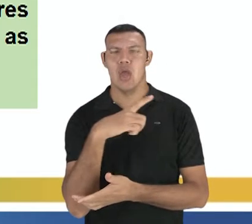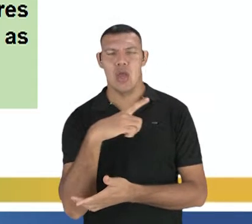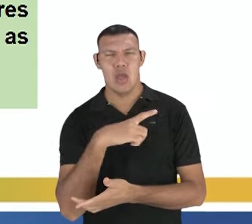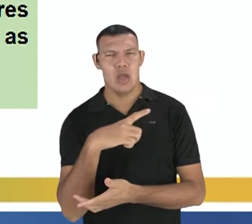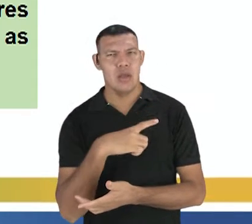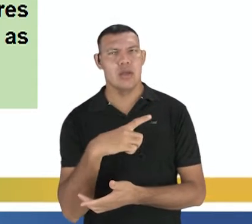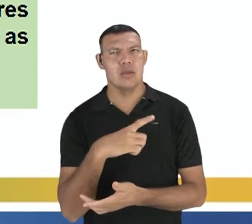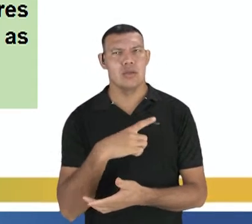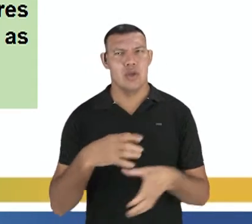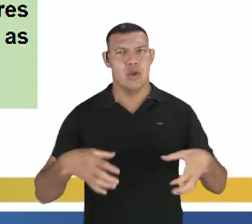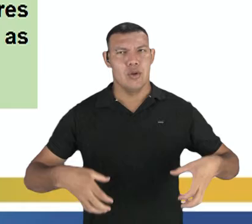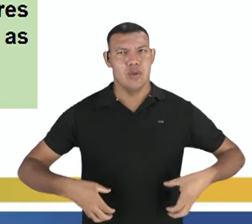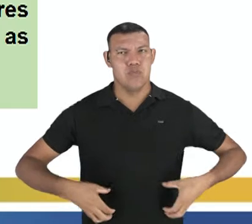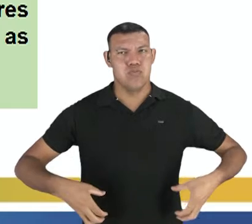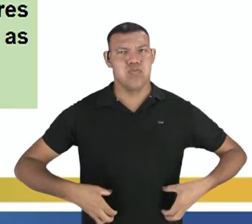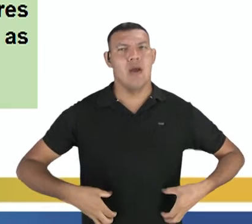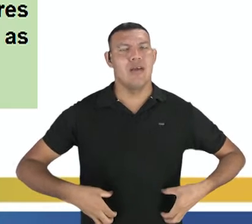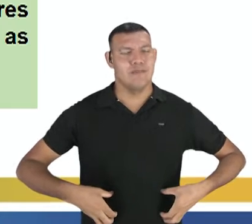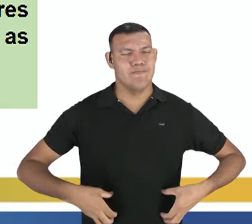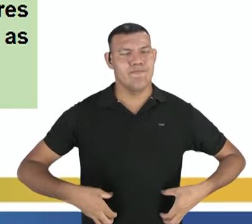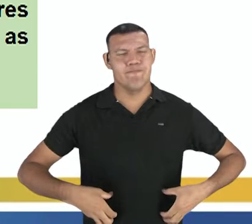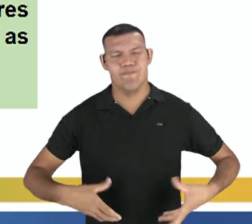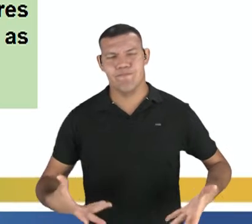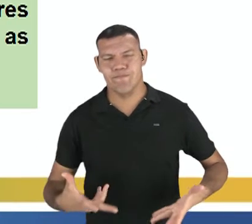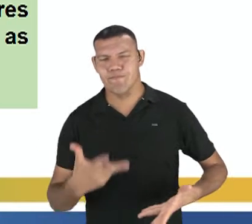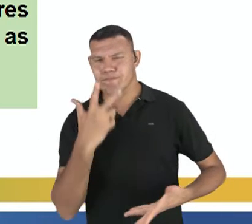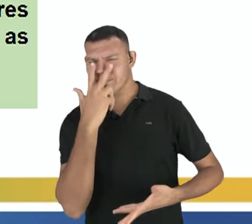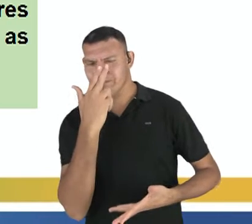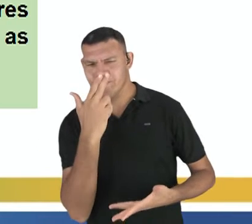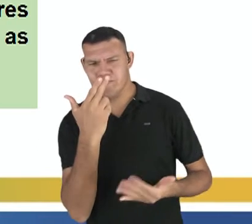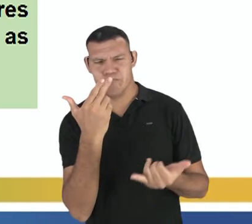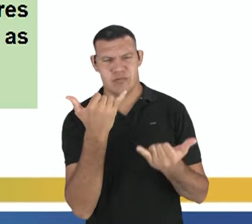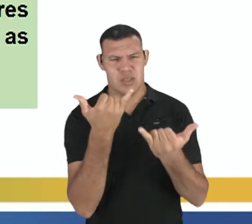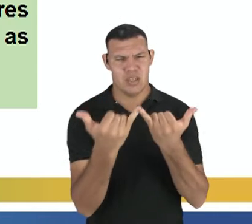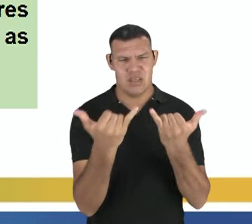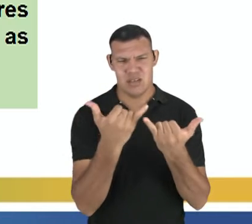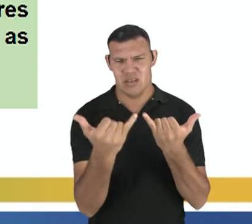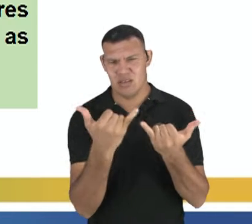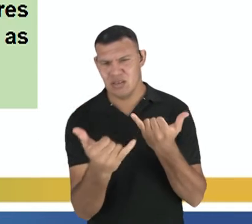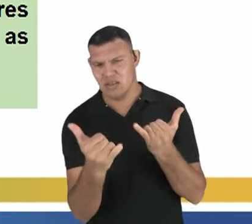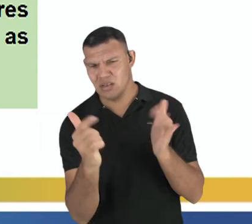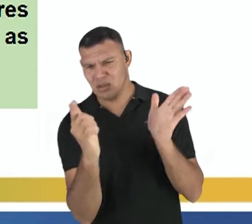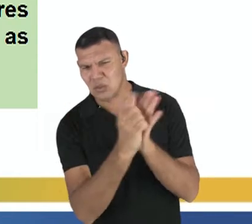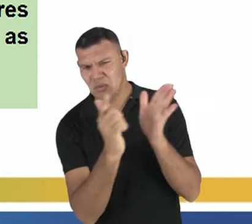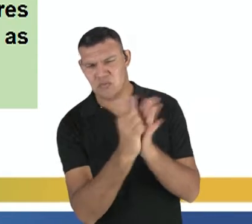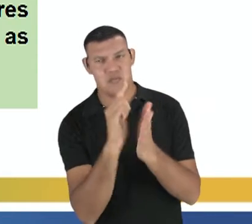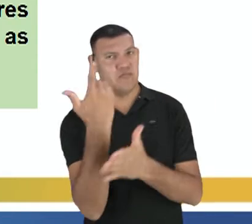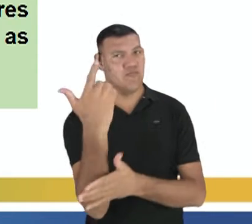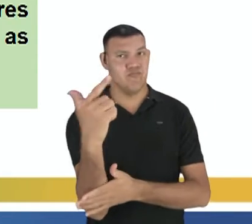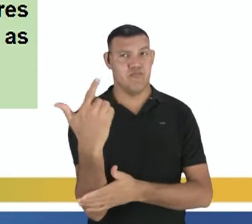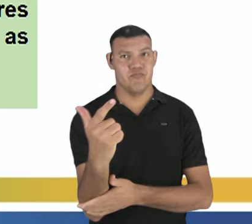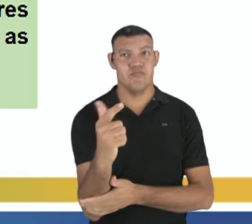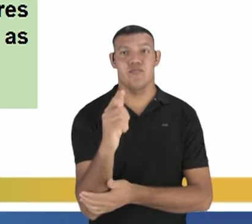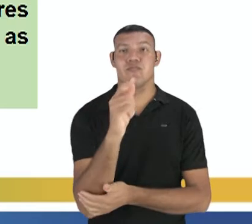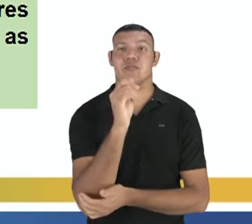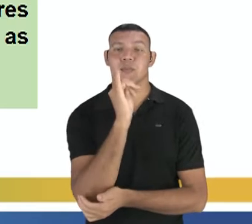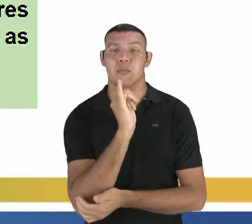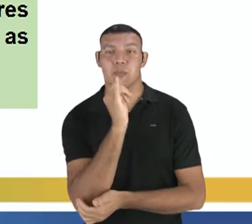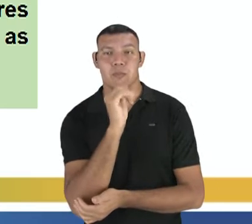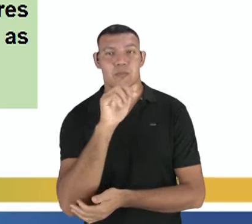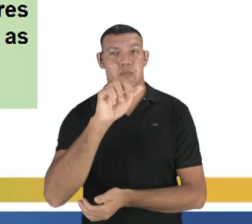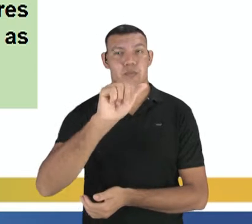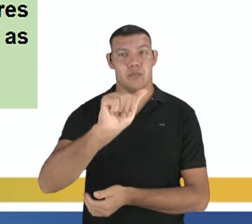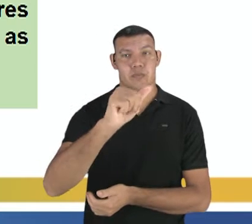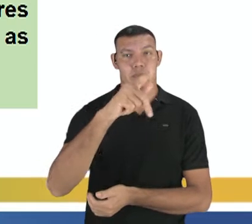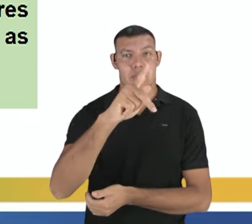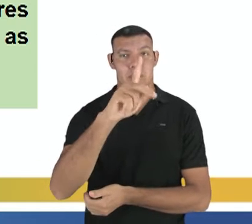órgãos que aparentemente não possuíam nenhuma utilidade, como por exemplo a nossa apêndice, É um